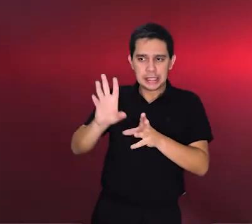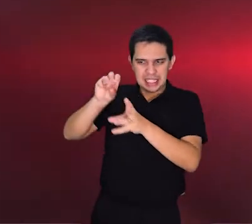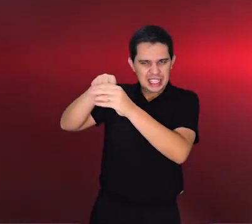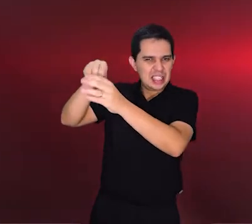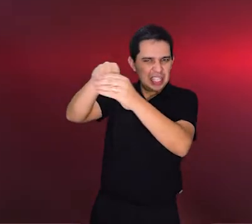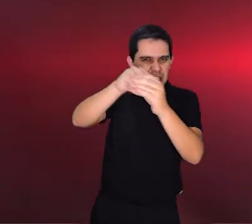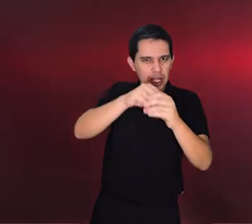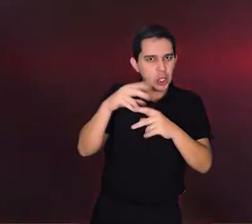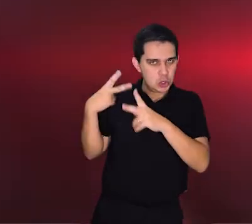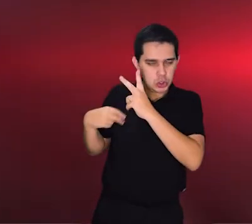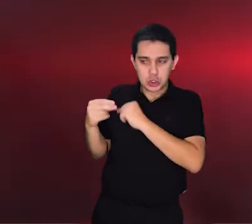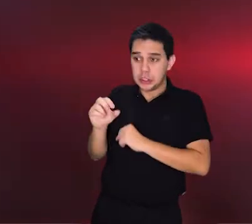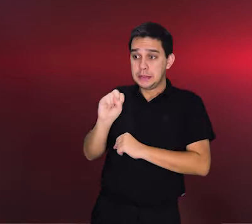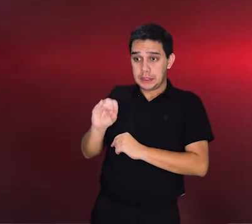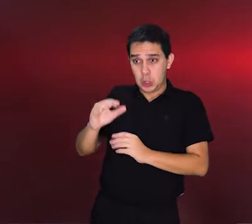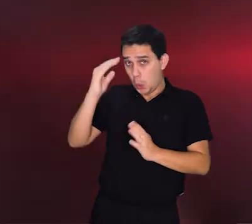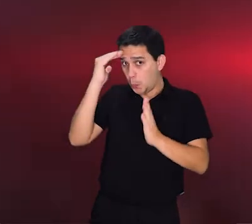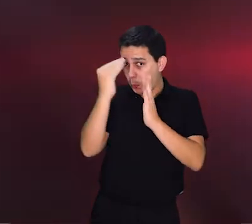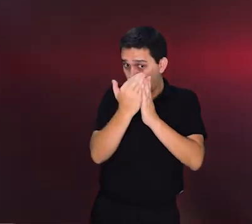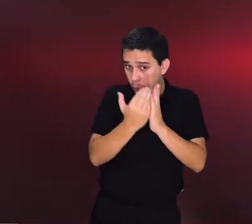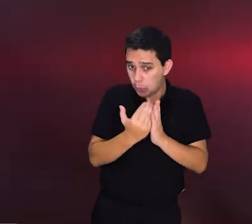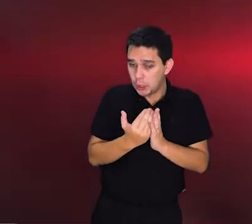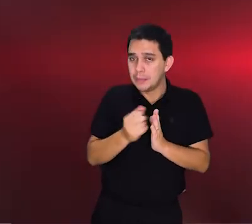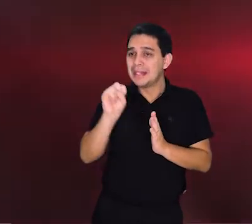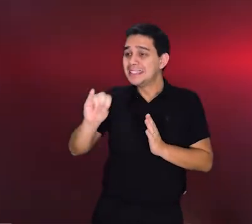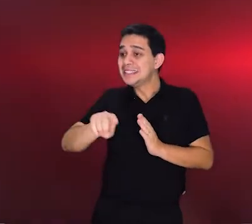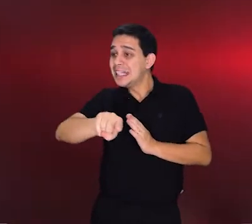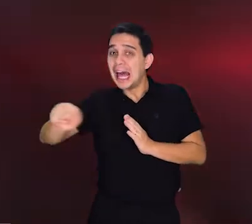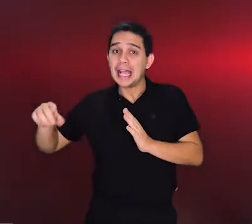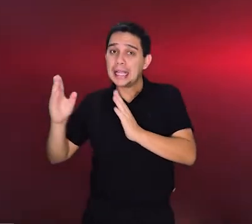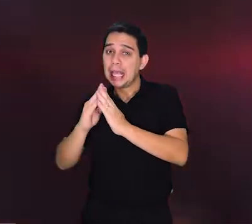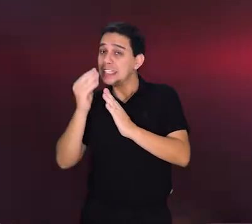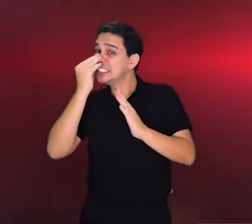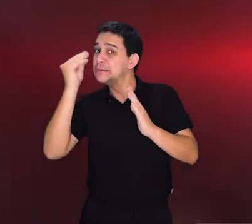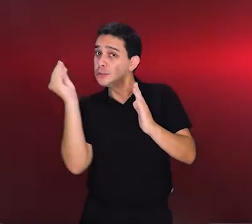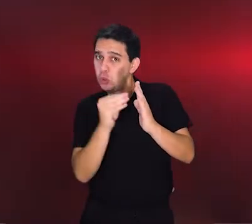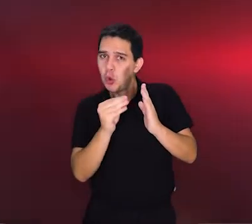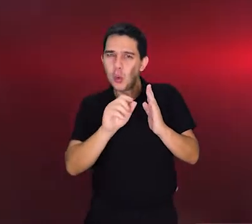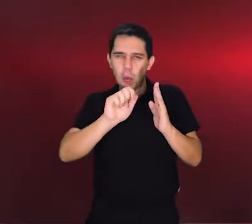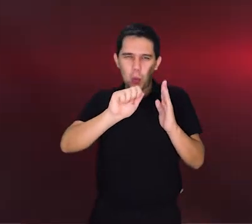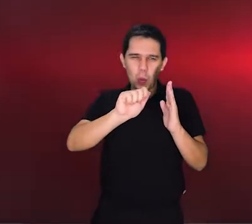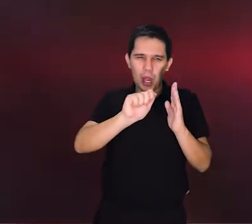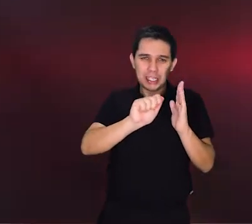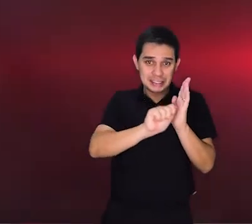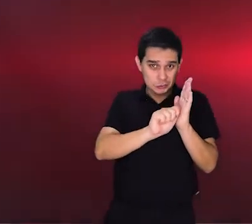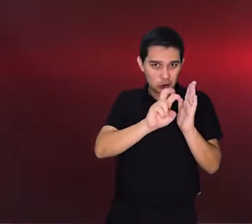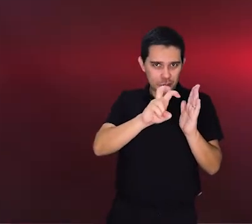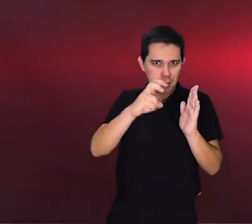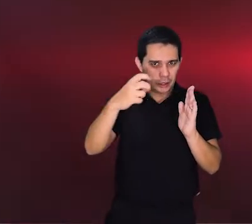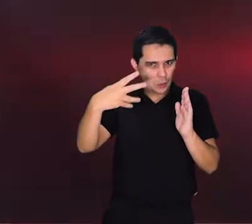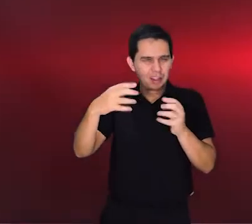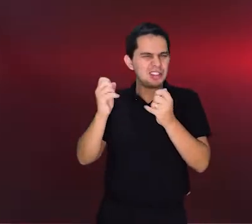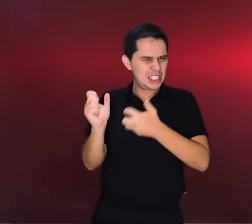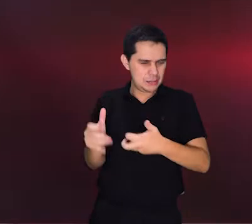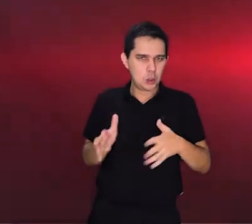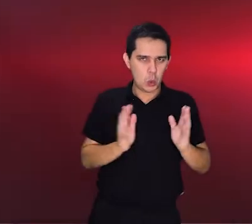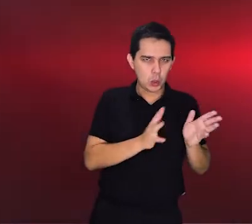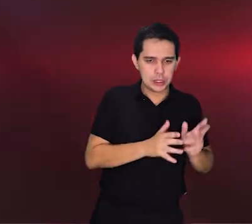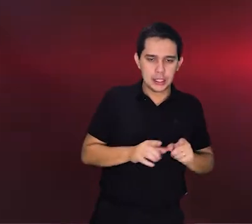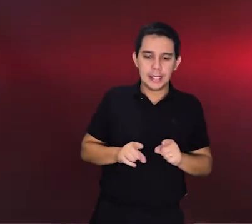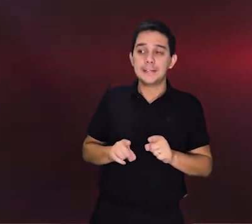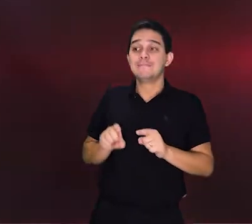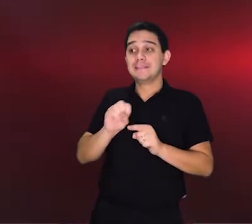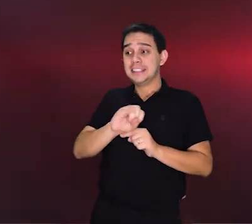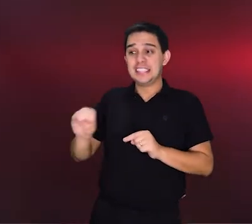de atendimento que descumprem obrigação previstas no artigo 94, que eu já sinalizei logo anteriormente,